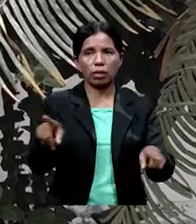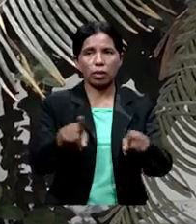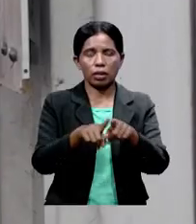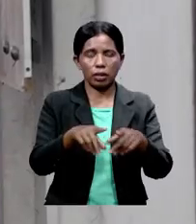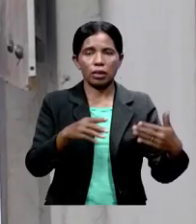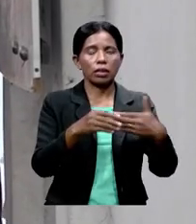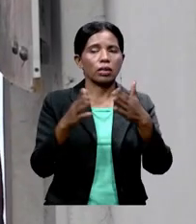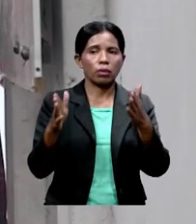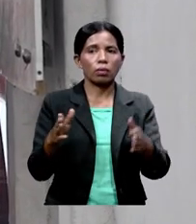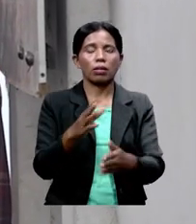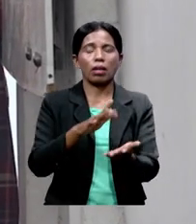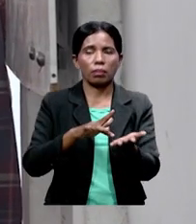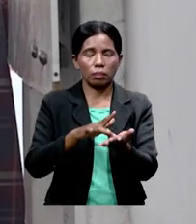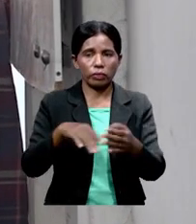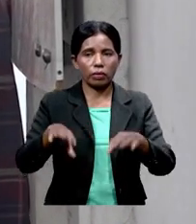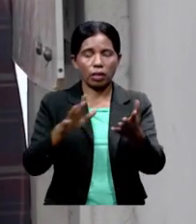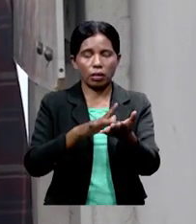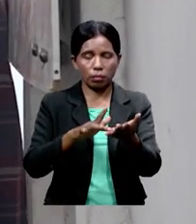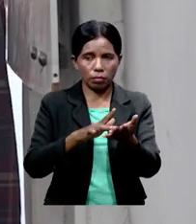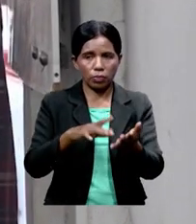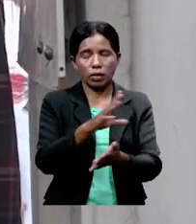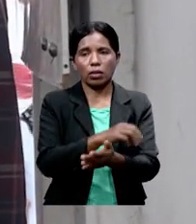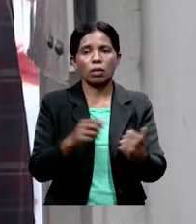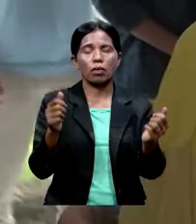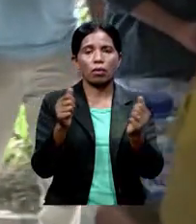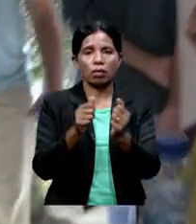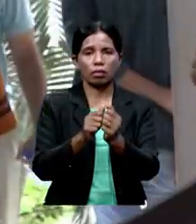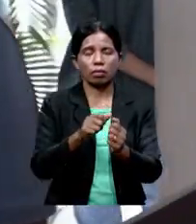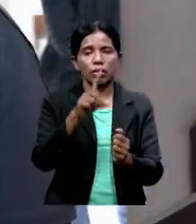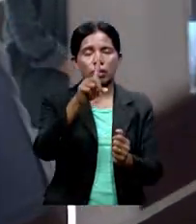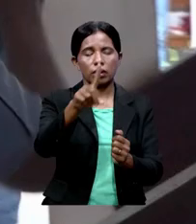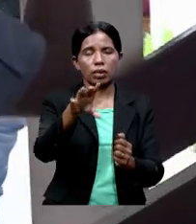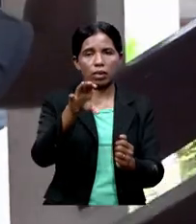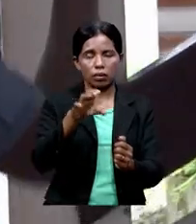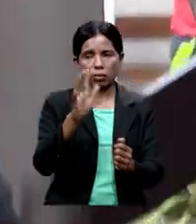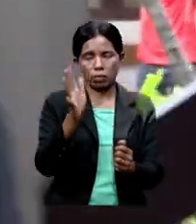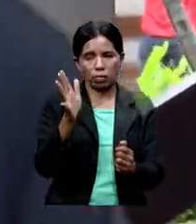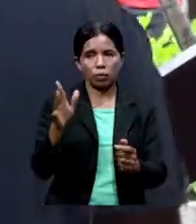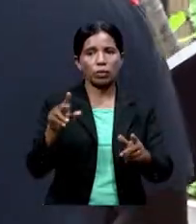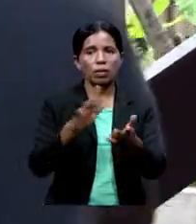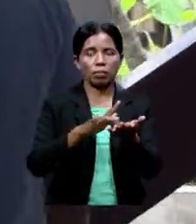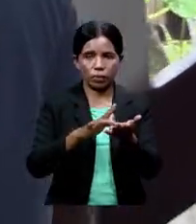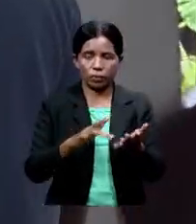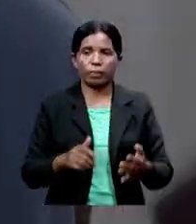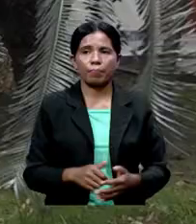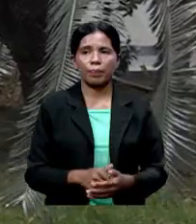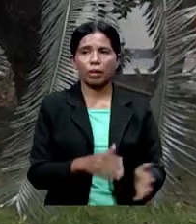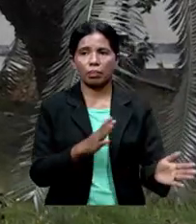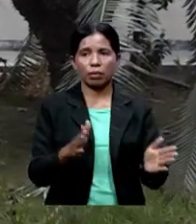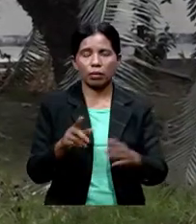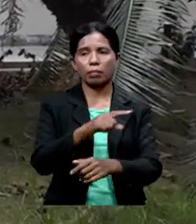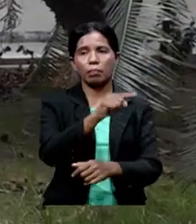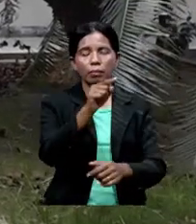Fon, neve hatama e moruk ilegal ho item atus ida limanolo. E a processo primeiro interrogatório